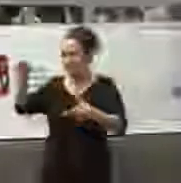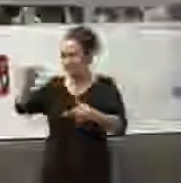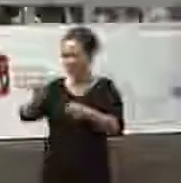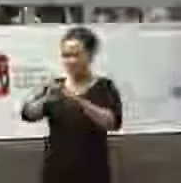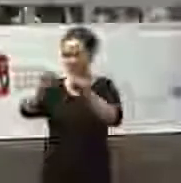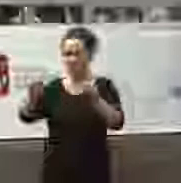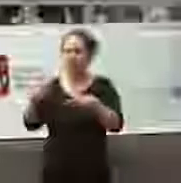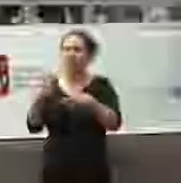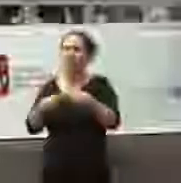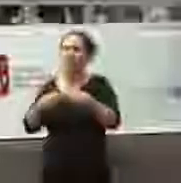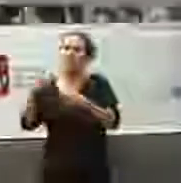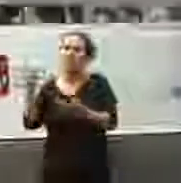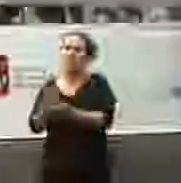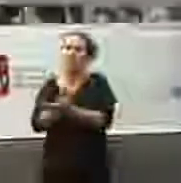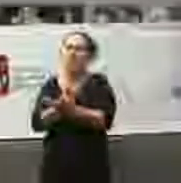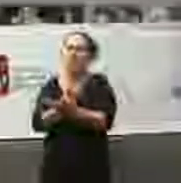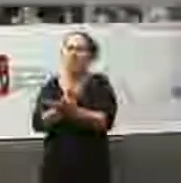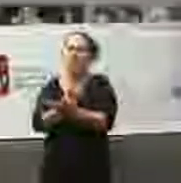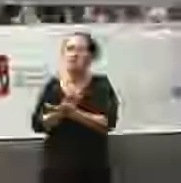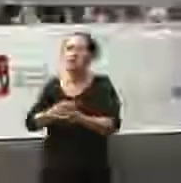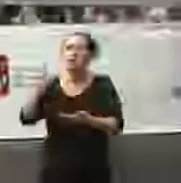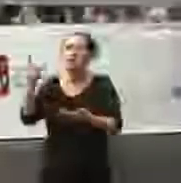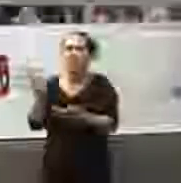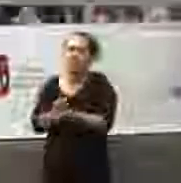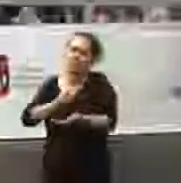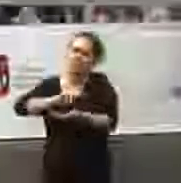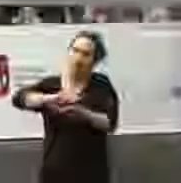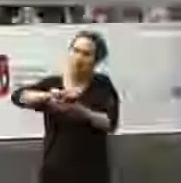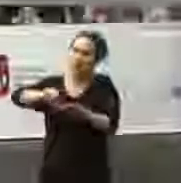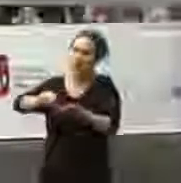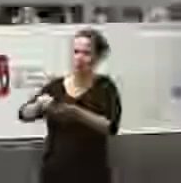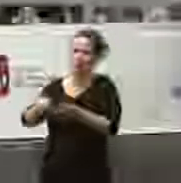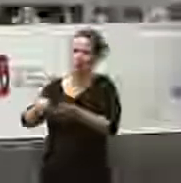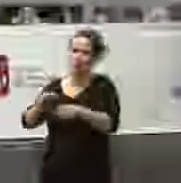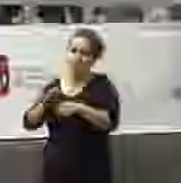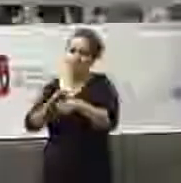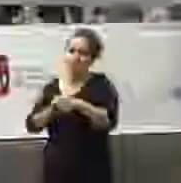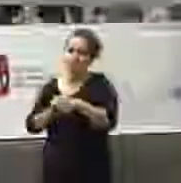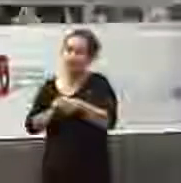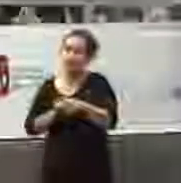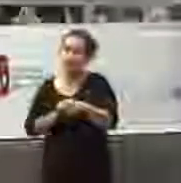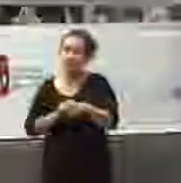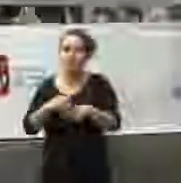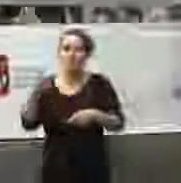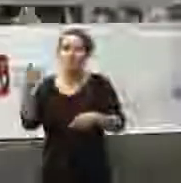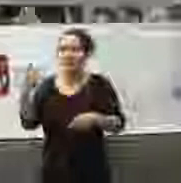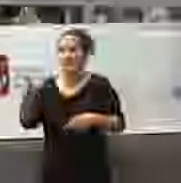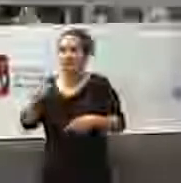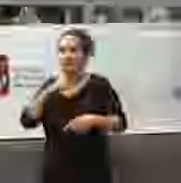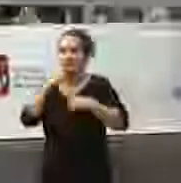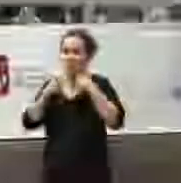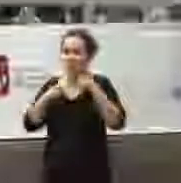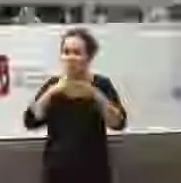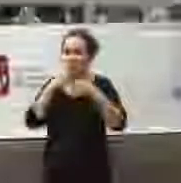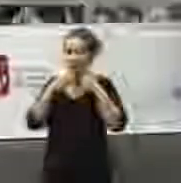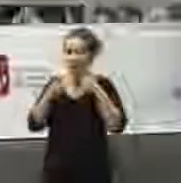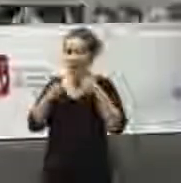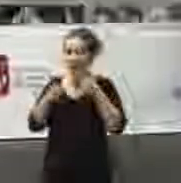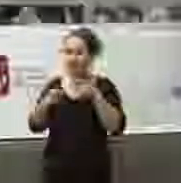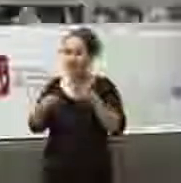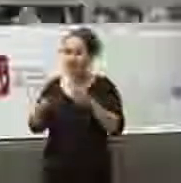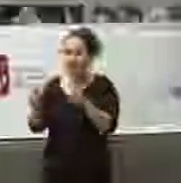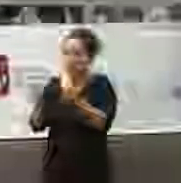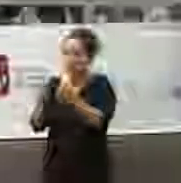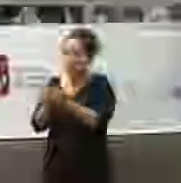porque isso acontece acontece por uma série de motivos mas eu não tenho nenhuma dúvida que ao lado do subfinanciamento